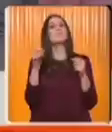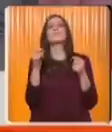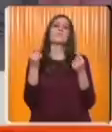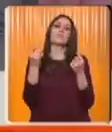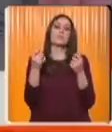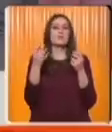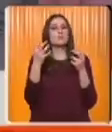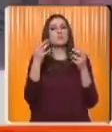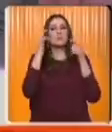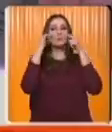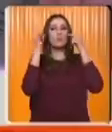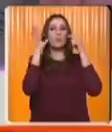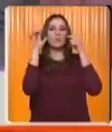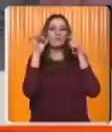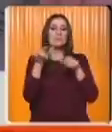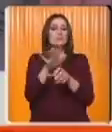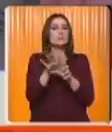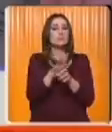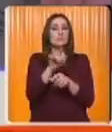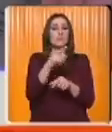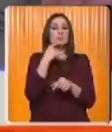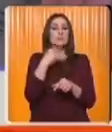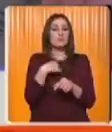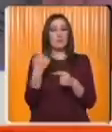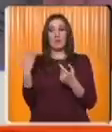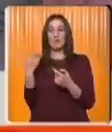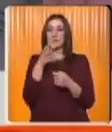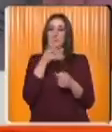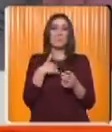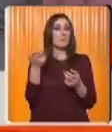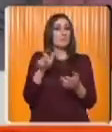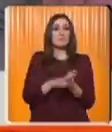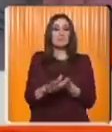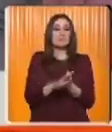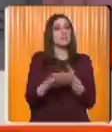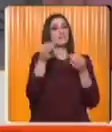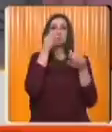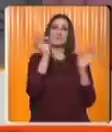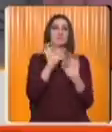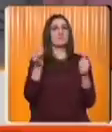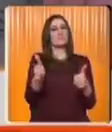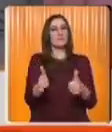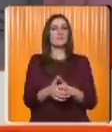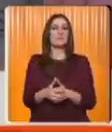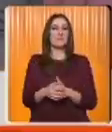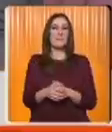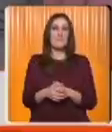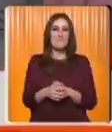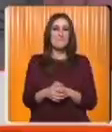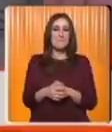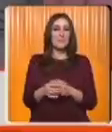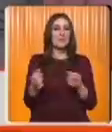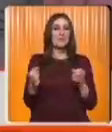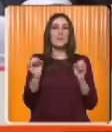de ficar um bocadinho escuro. No caso da Carla, segundo ela me disse, agora mesmo, disse que não aconteceu nada. Ótimo. Ainda bem para a Carla. Aliás,